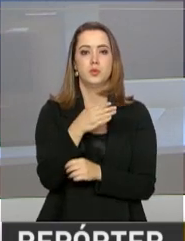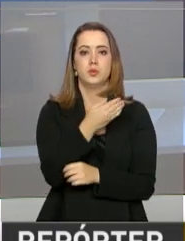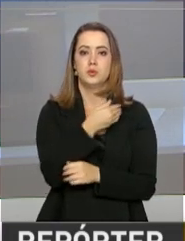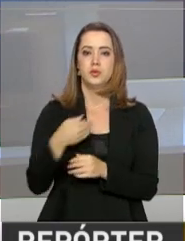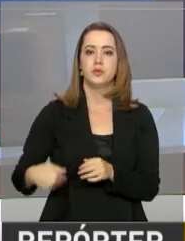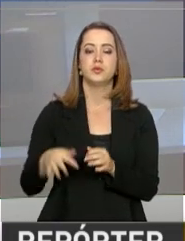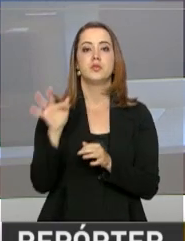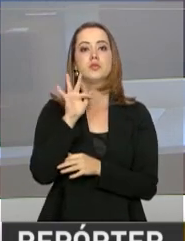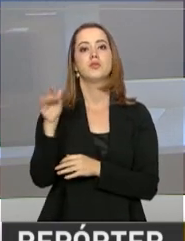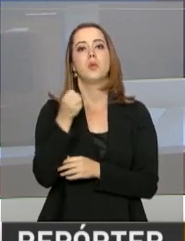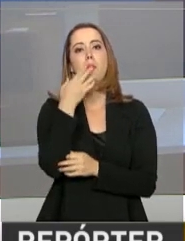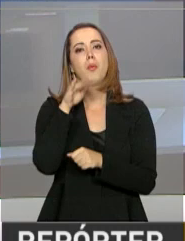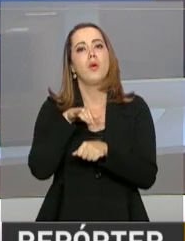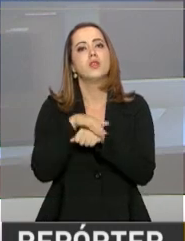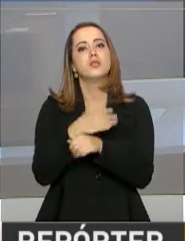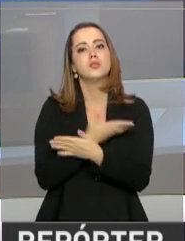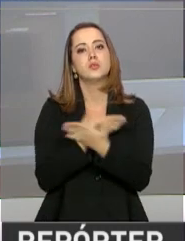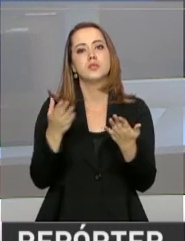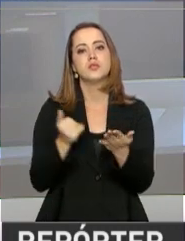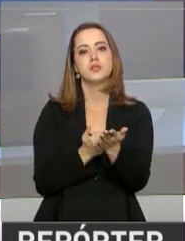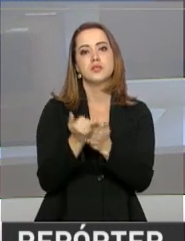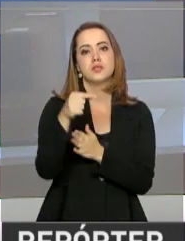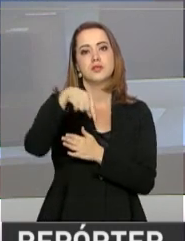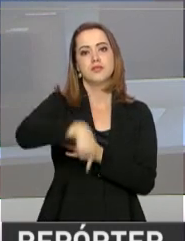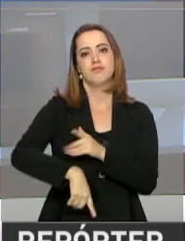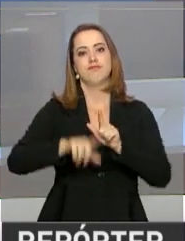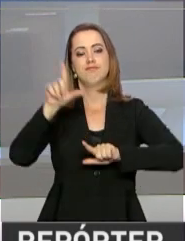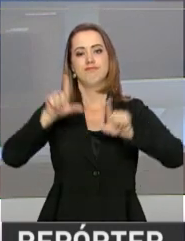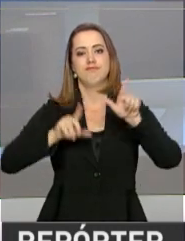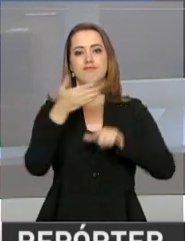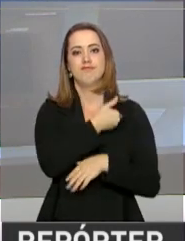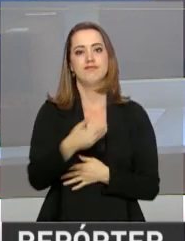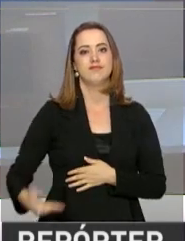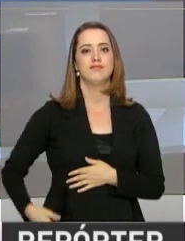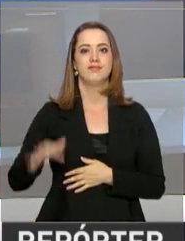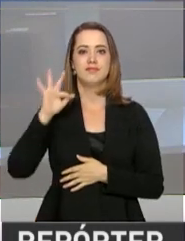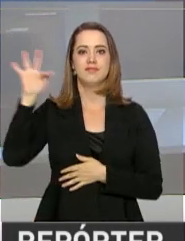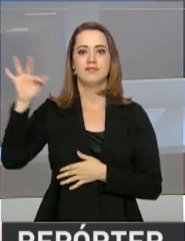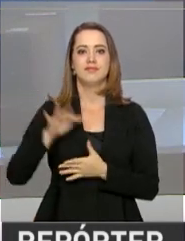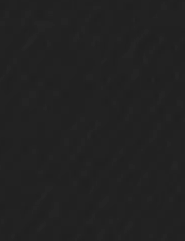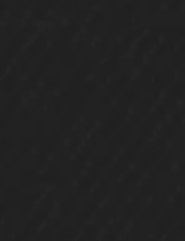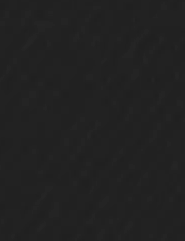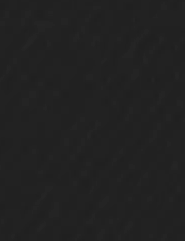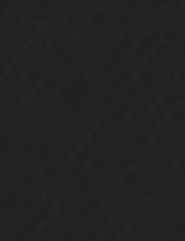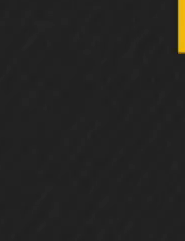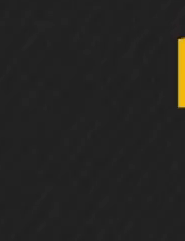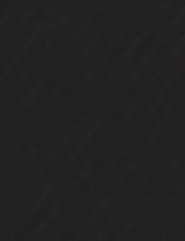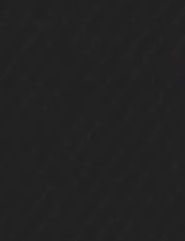sociais uma boa noite para você e continue com a gente aqui na NBR a TV do Governo